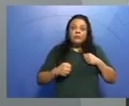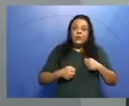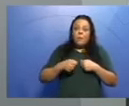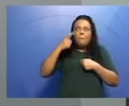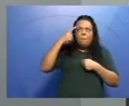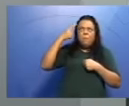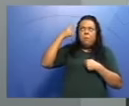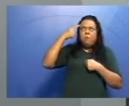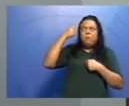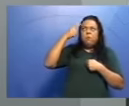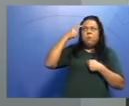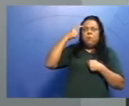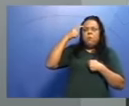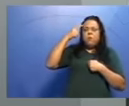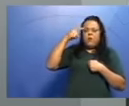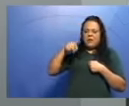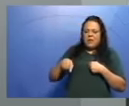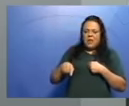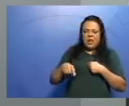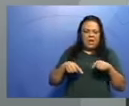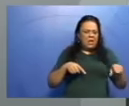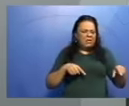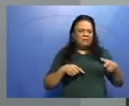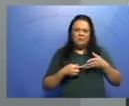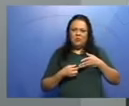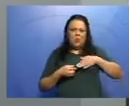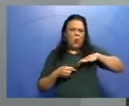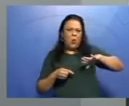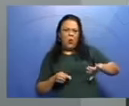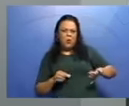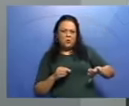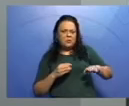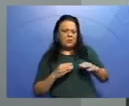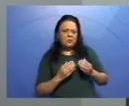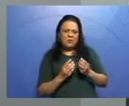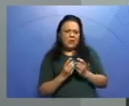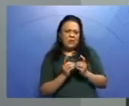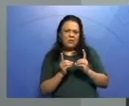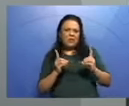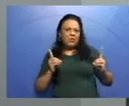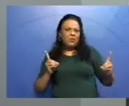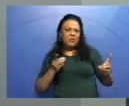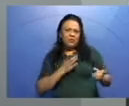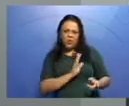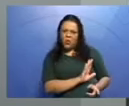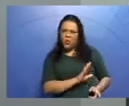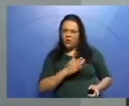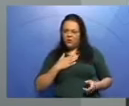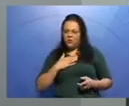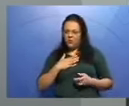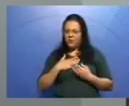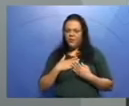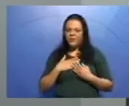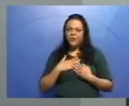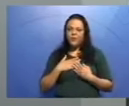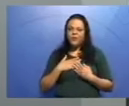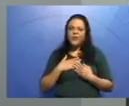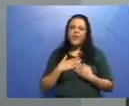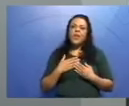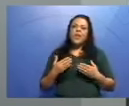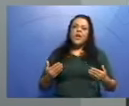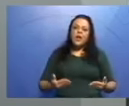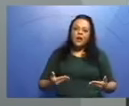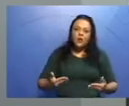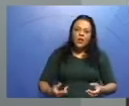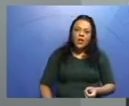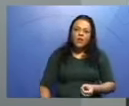dela, que Camilo não quer mais saber dela. Aí está o momento que volta a retomada do